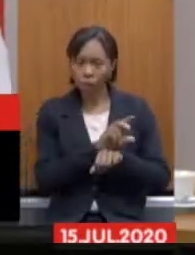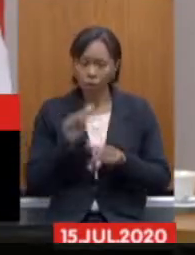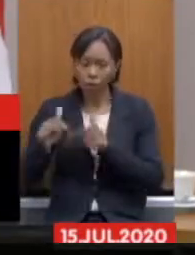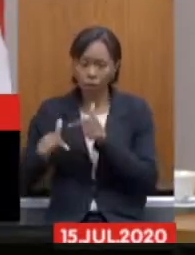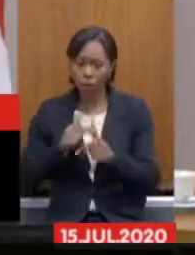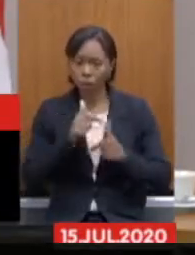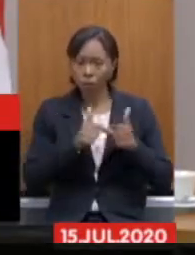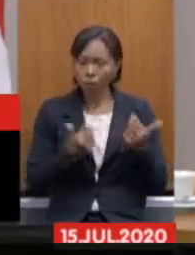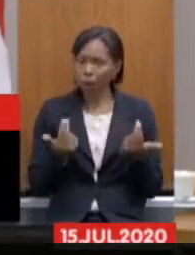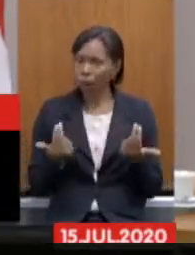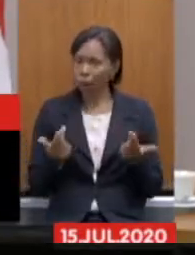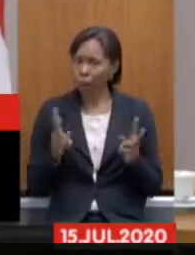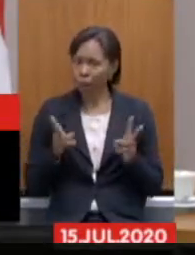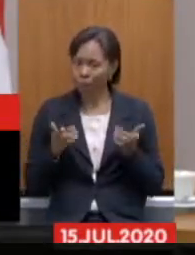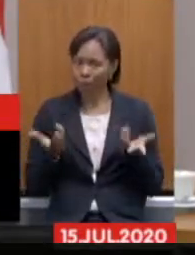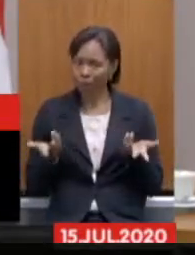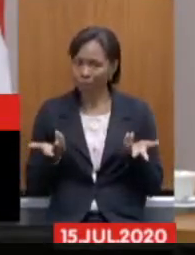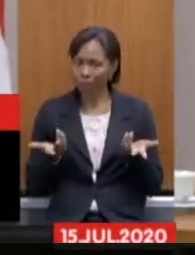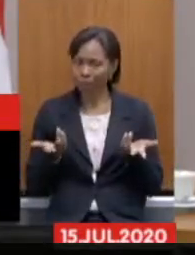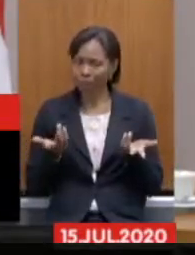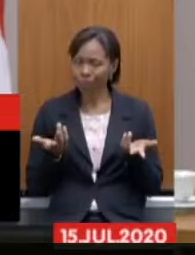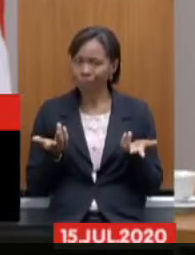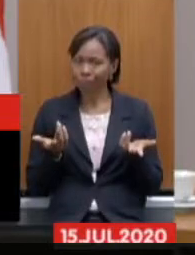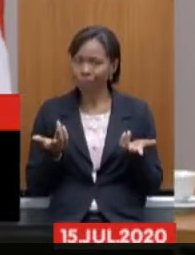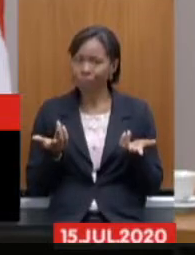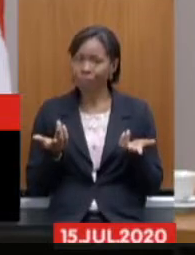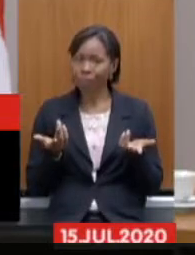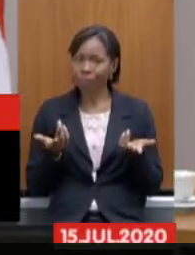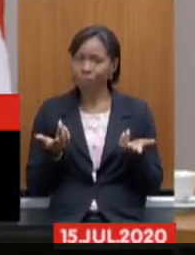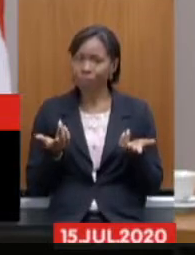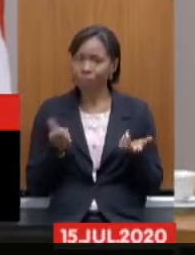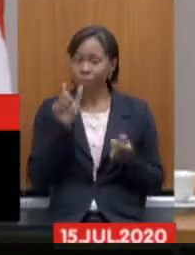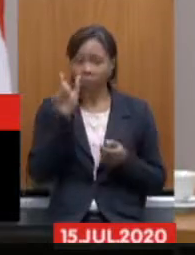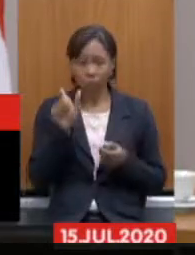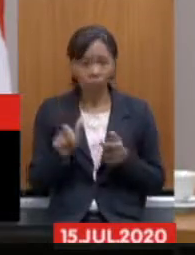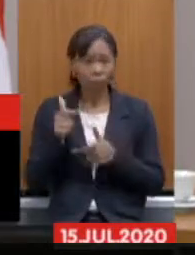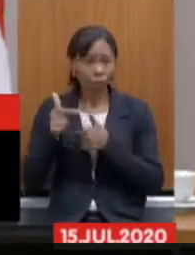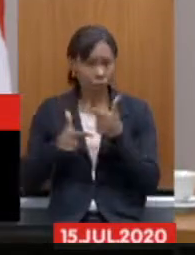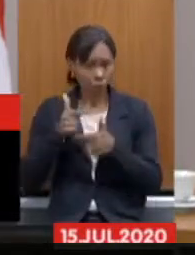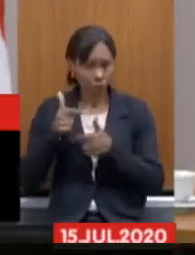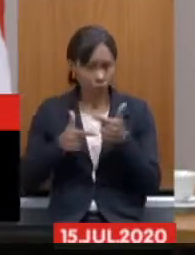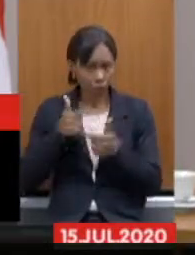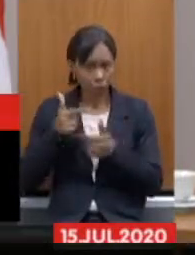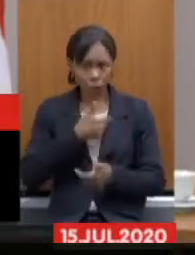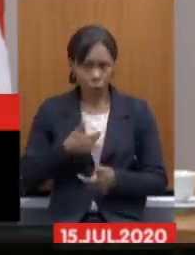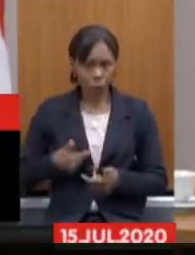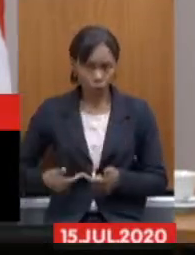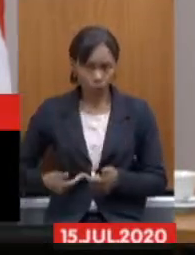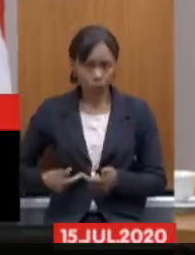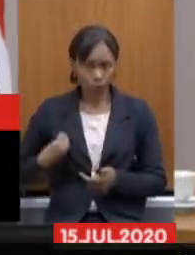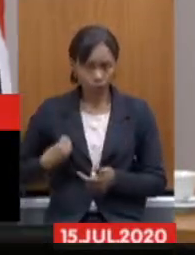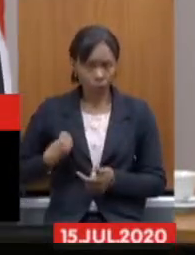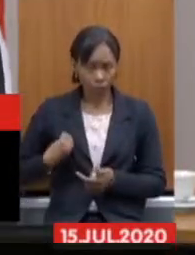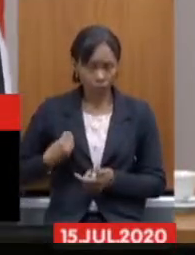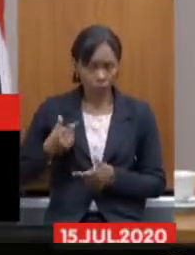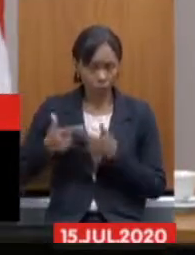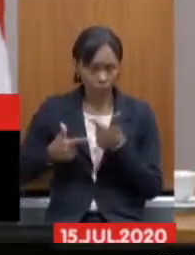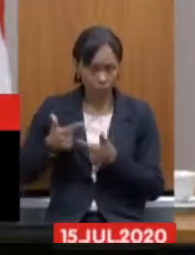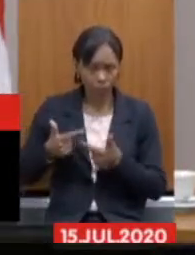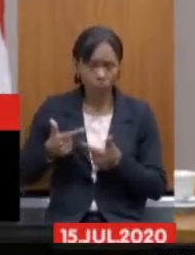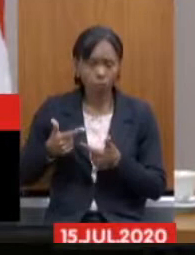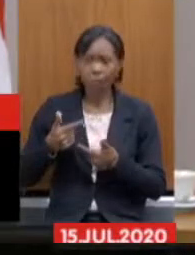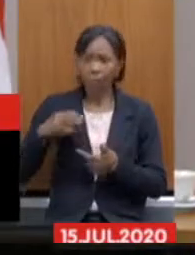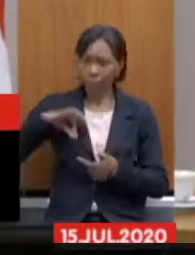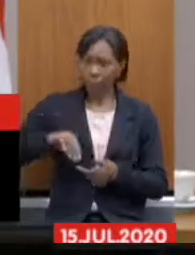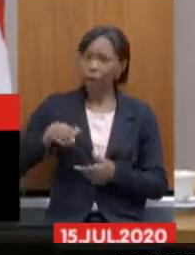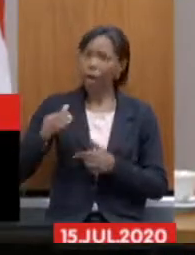é importante esclarecer que os trabalhadores da ativa também tem seus salários muito baixos se não fosse a ajuda de